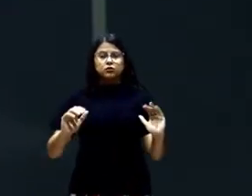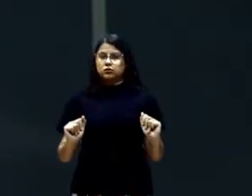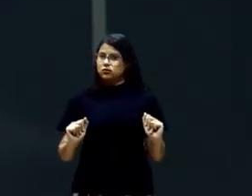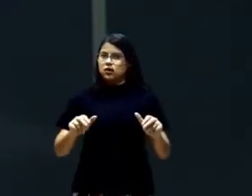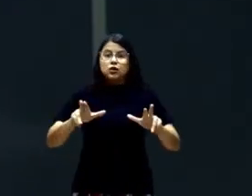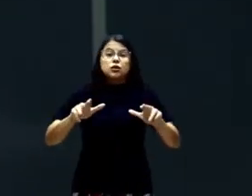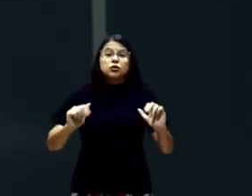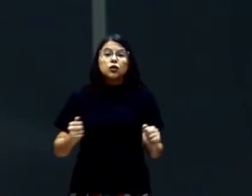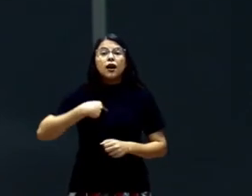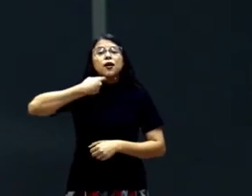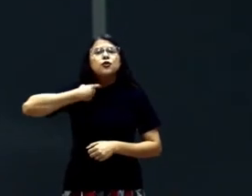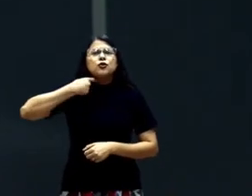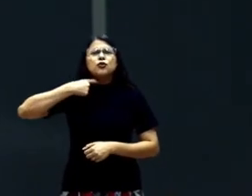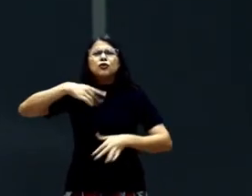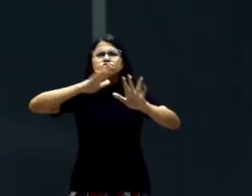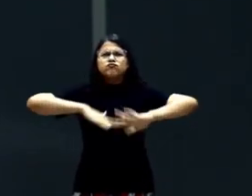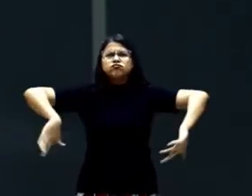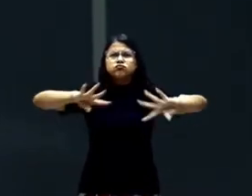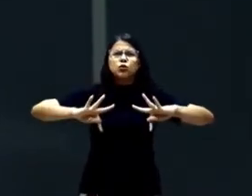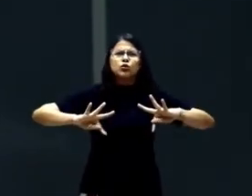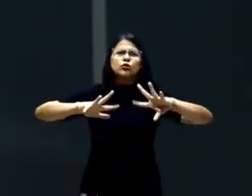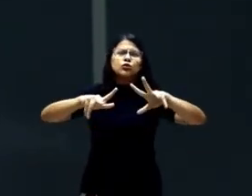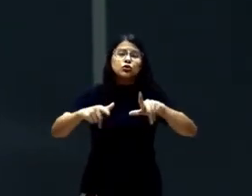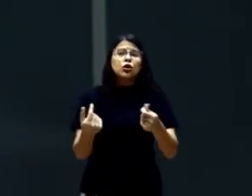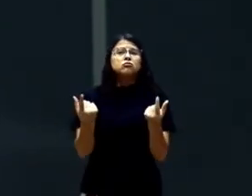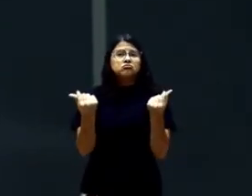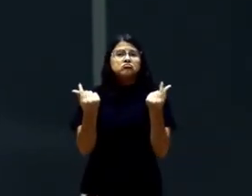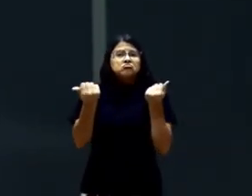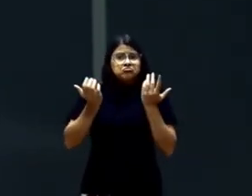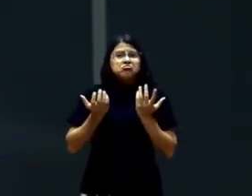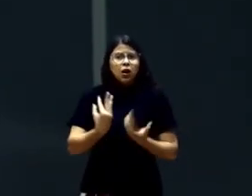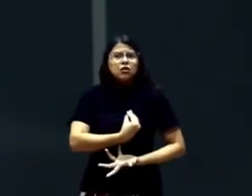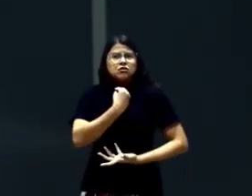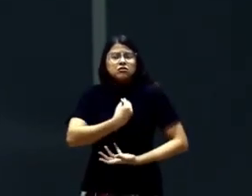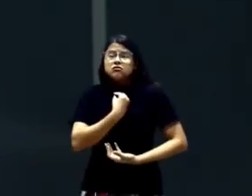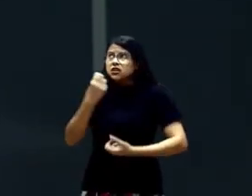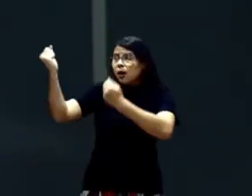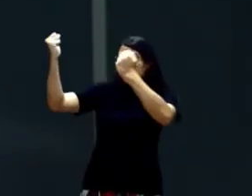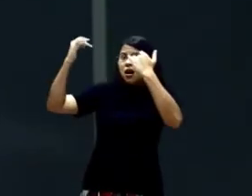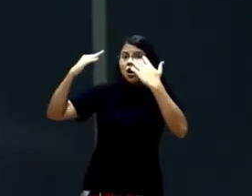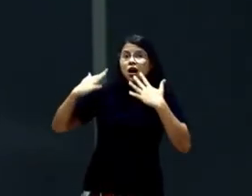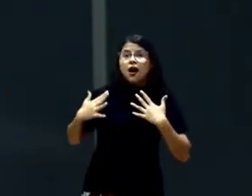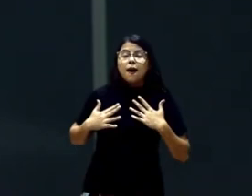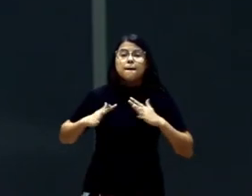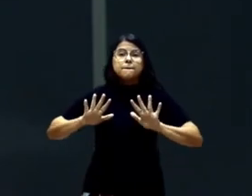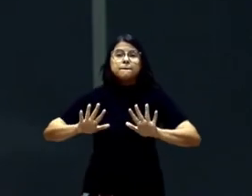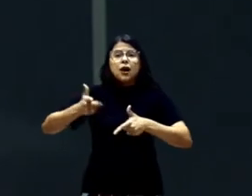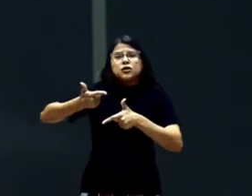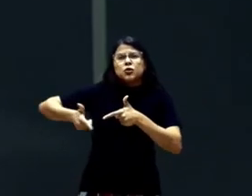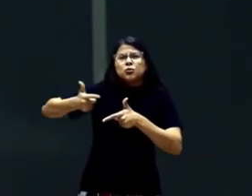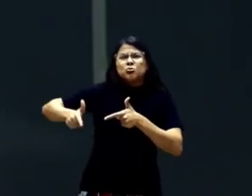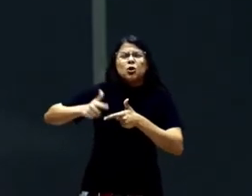O meu desejo é que todos nós aqui sejamos ricos, abundantes. O problema não está no ter,